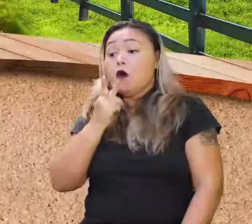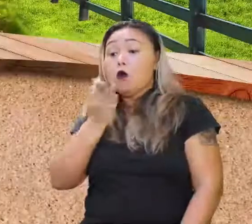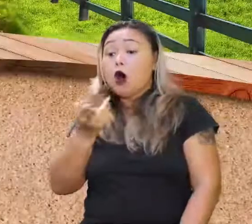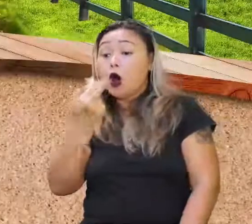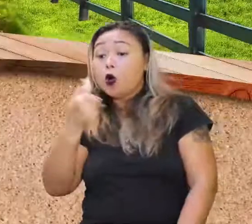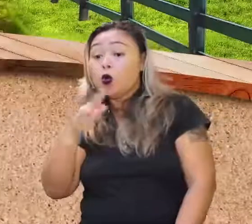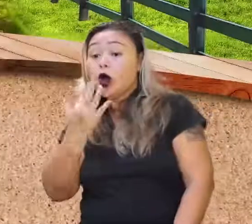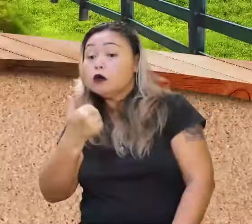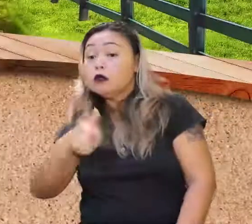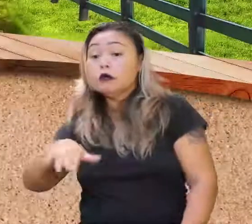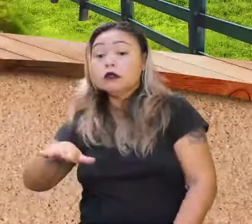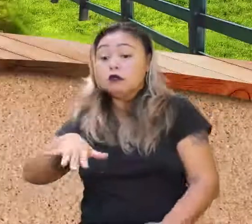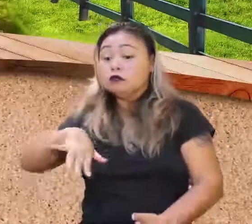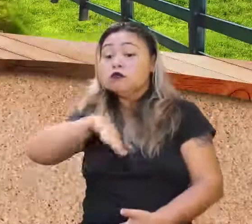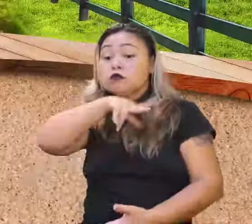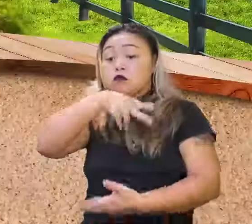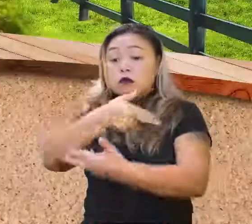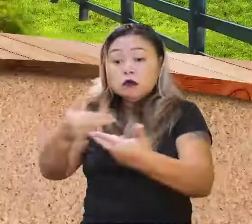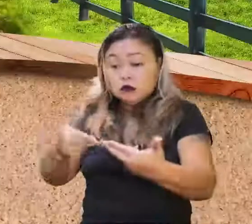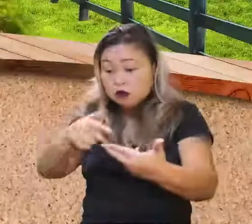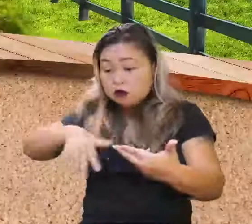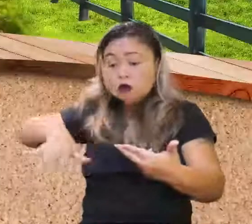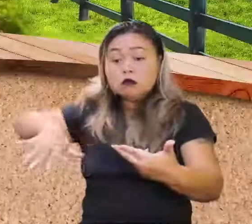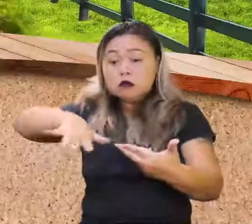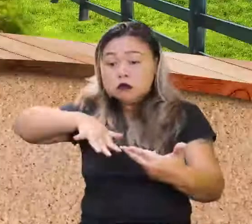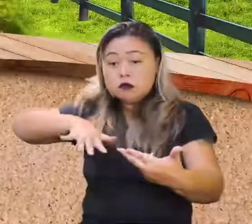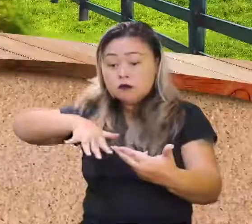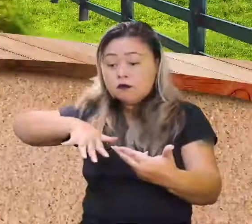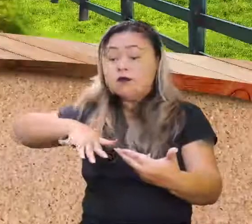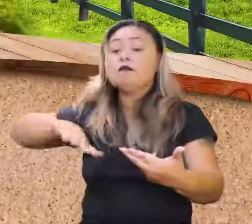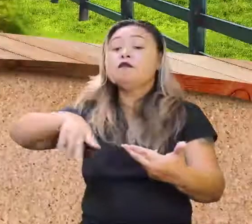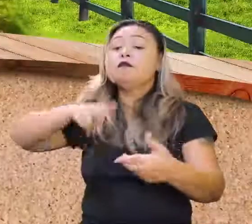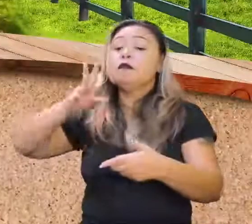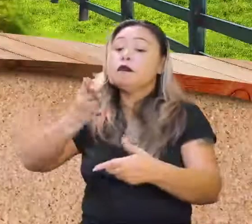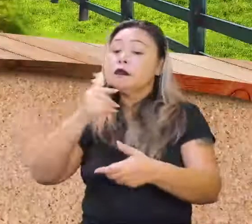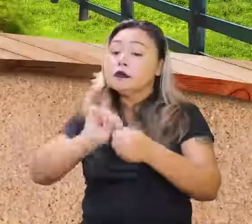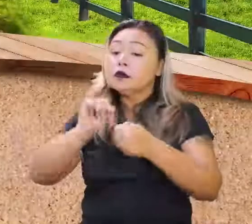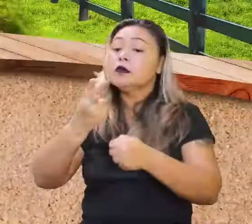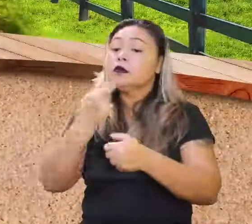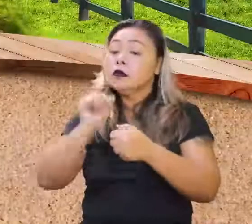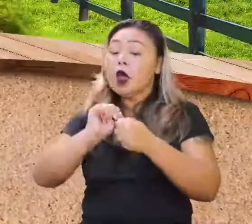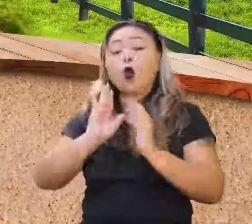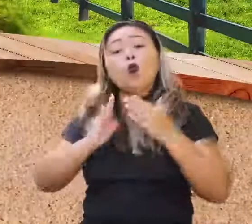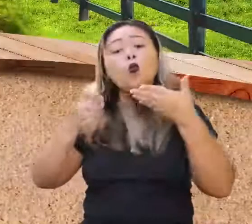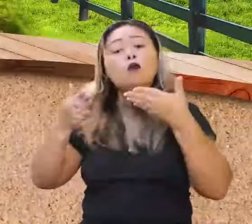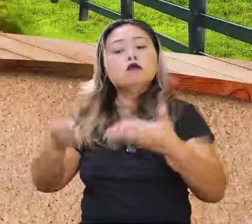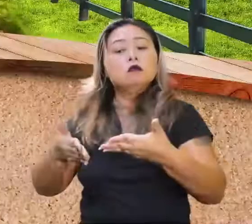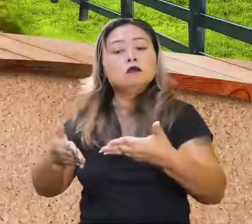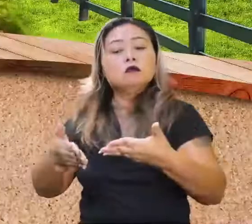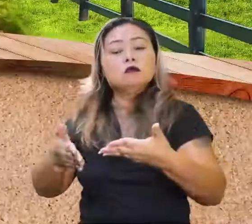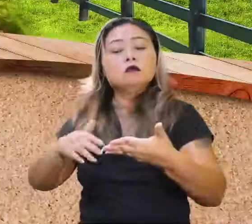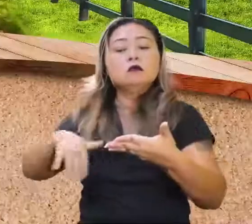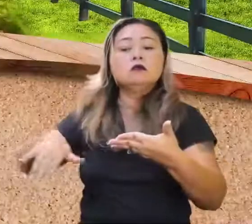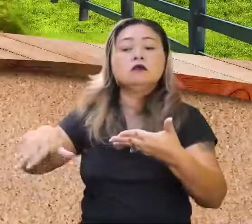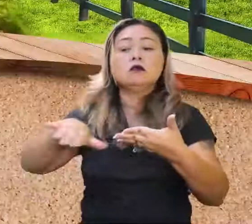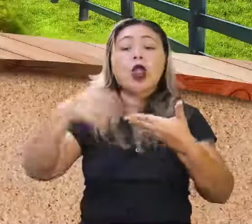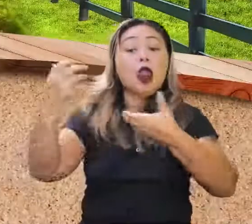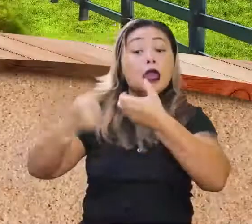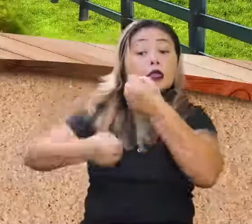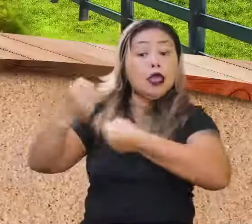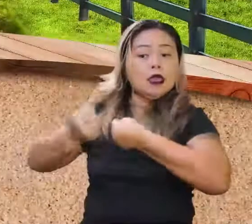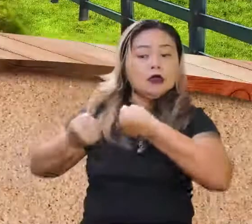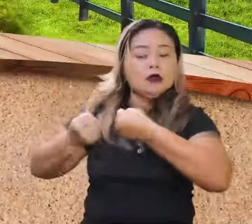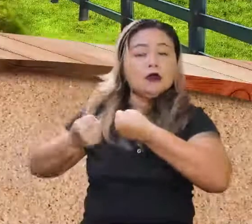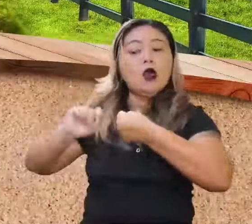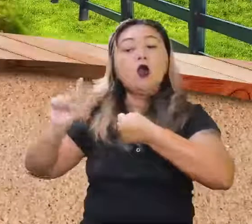alimentação e nutrição animal, vão desenvolver alimentação e nutrição animal somente direcionada para as raças